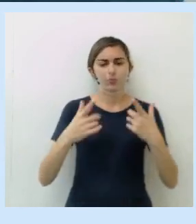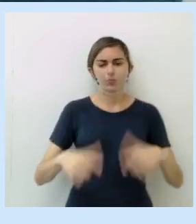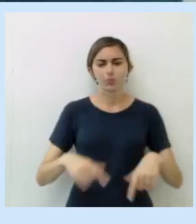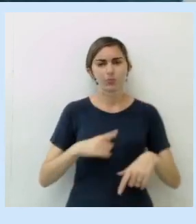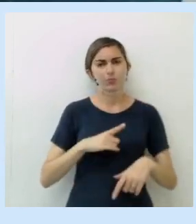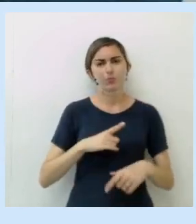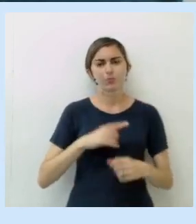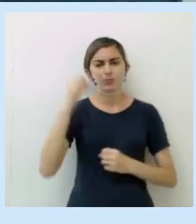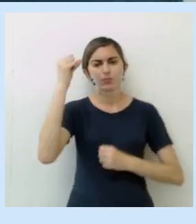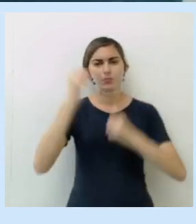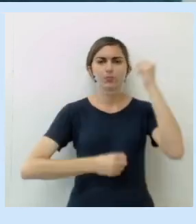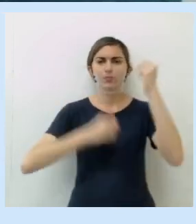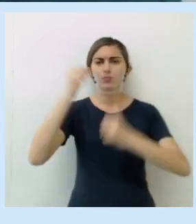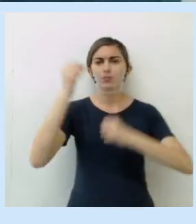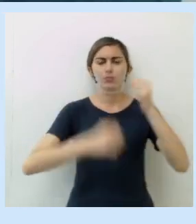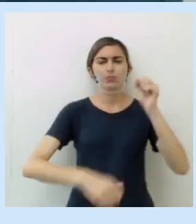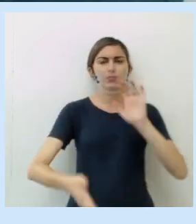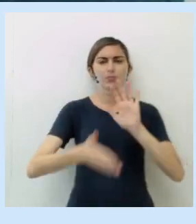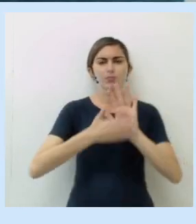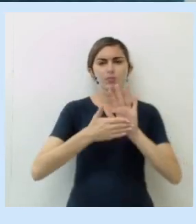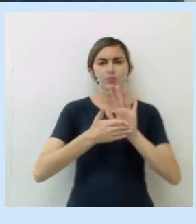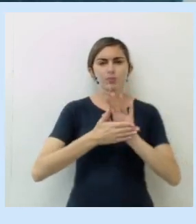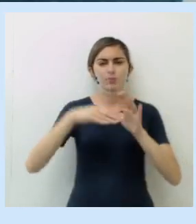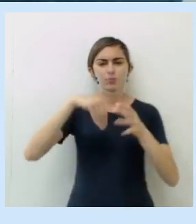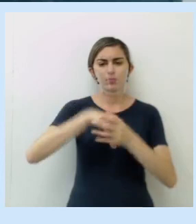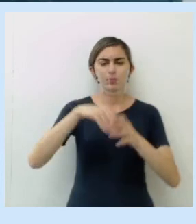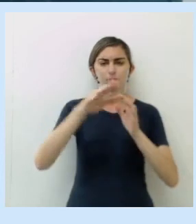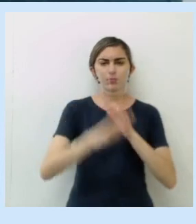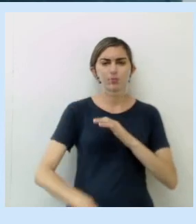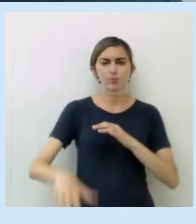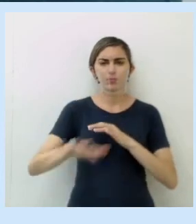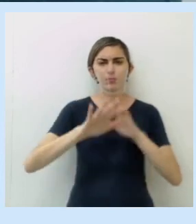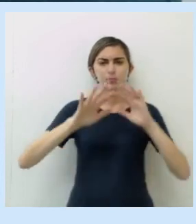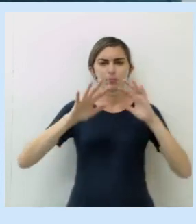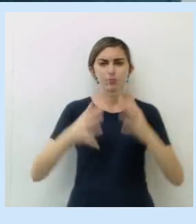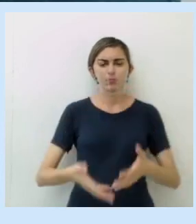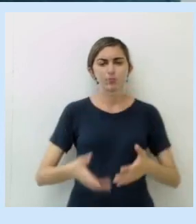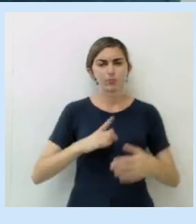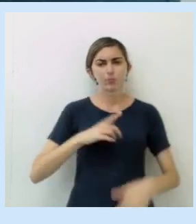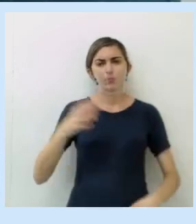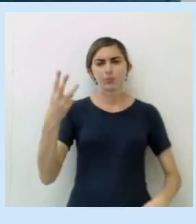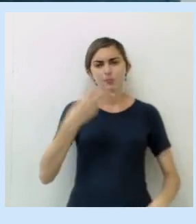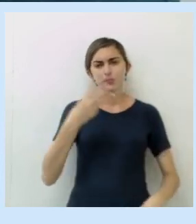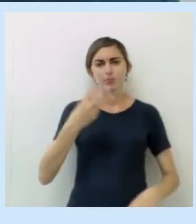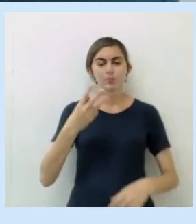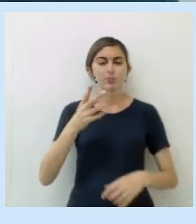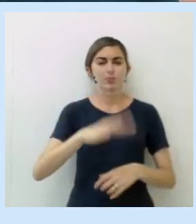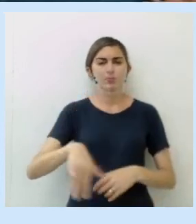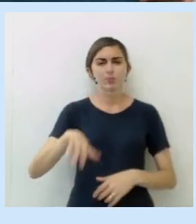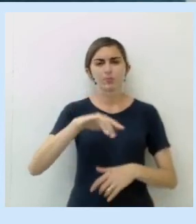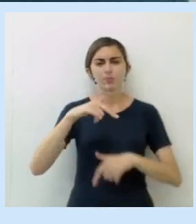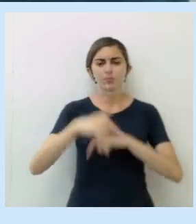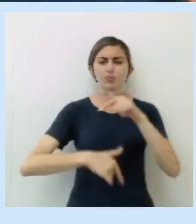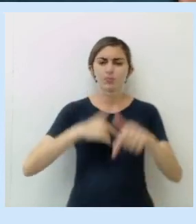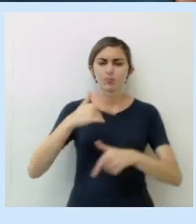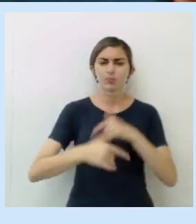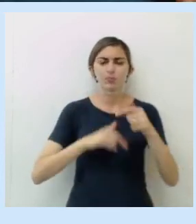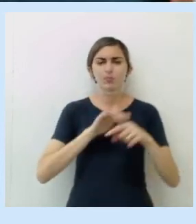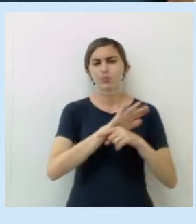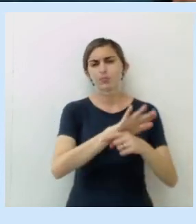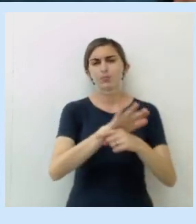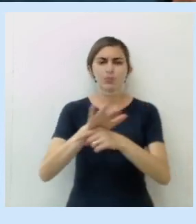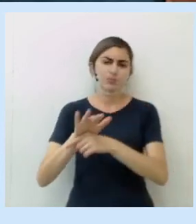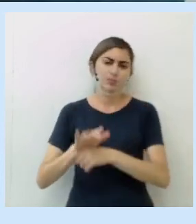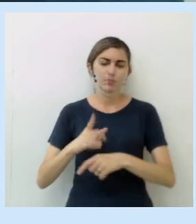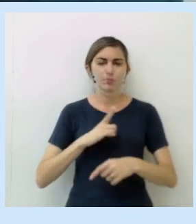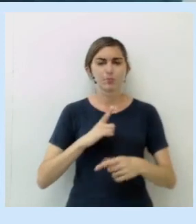vai ter a industrialização sendo pautada dentro dessas áreas. Já o setor terciário é o setor dos serviços, da ajuda, onde